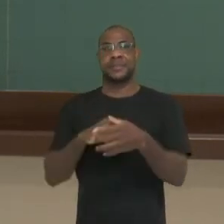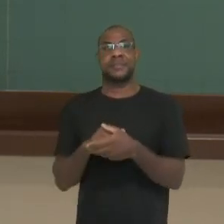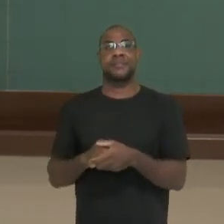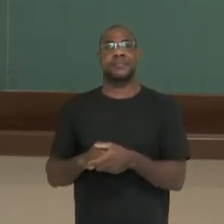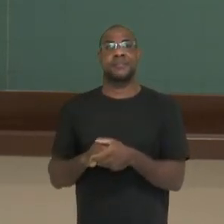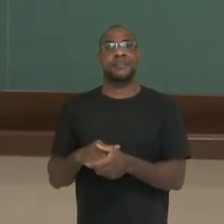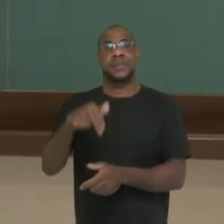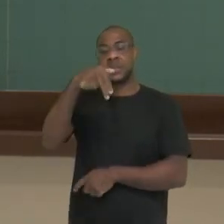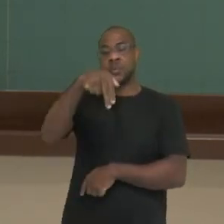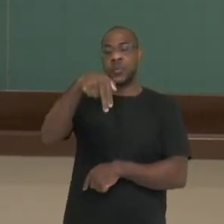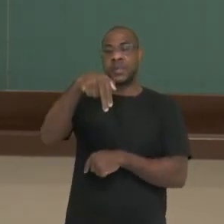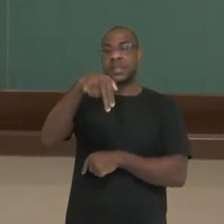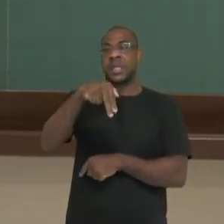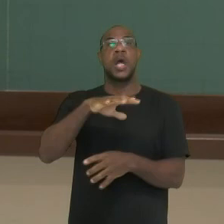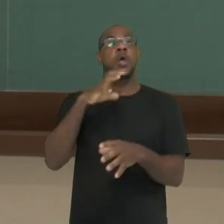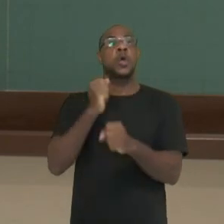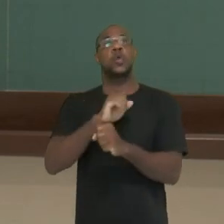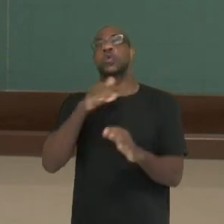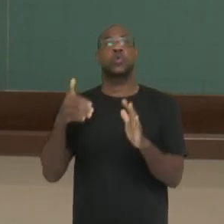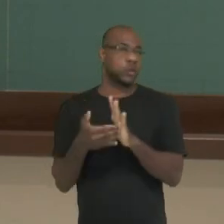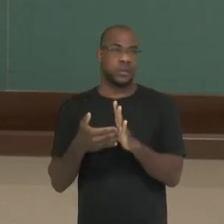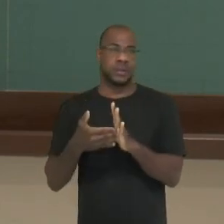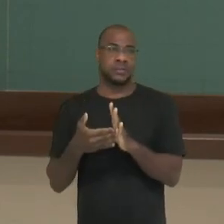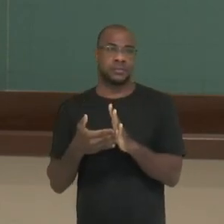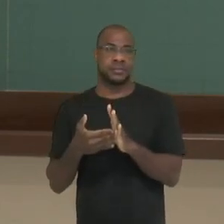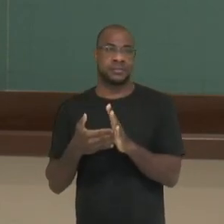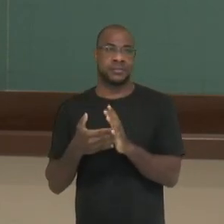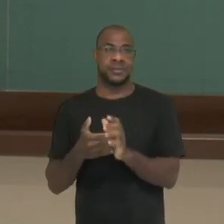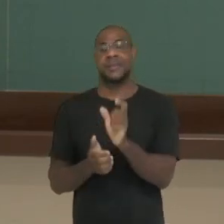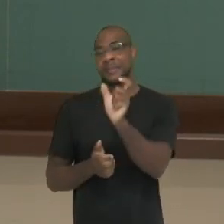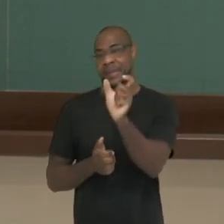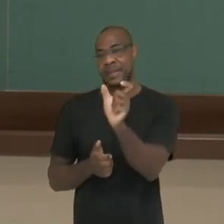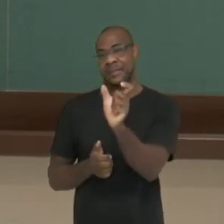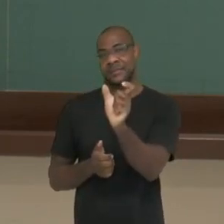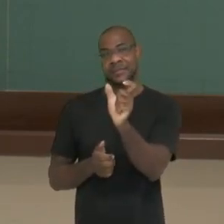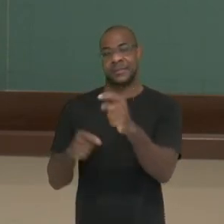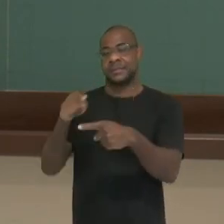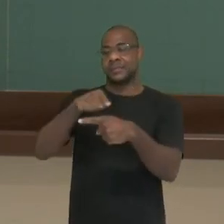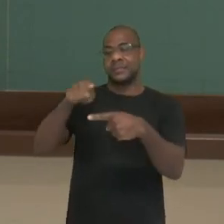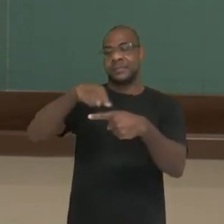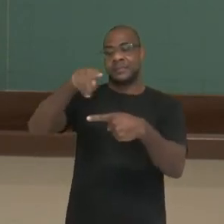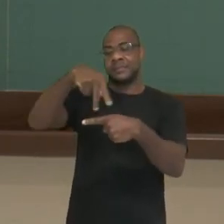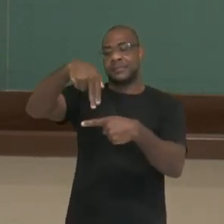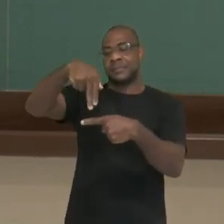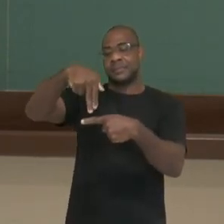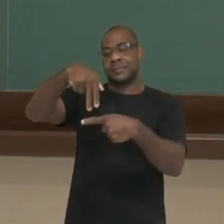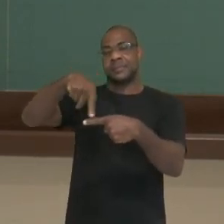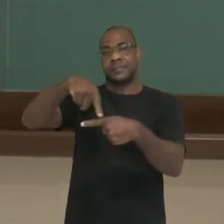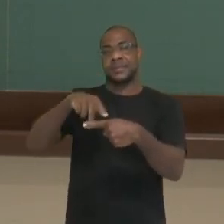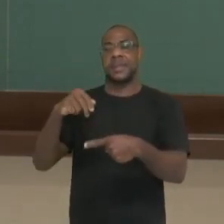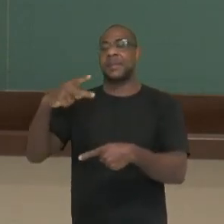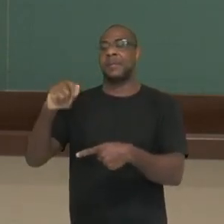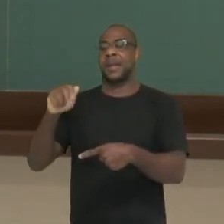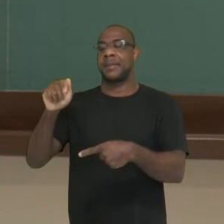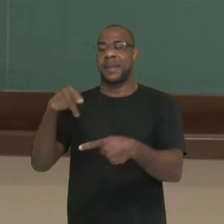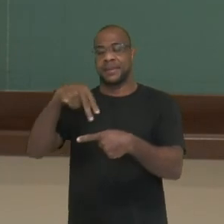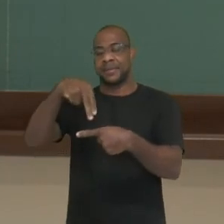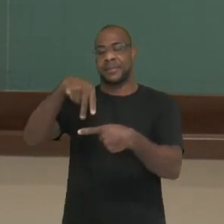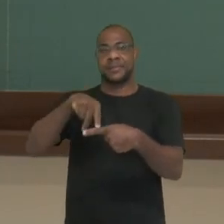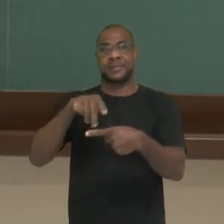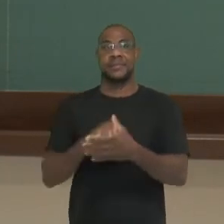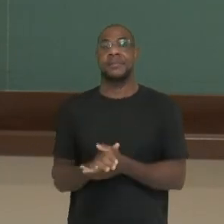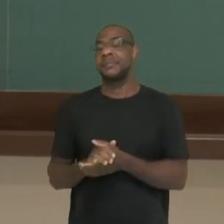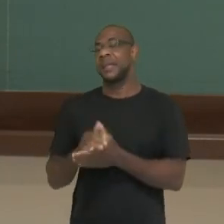o número total de letras da palavra. No caso aqui, seria a palavra papa. Mas durante a aula